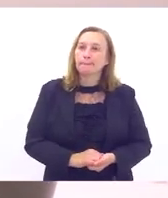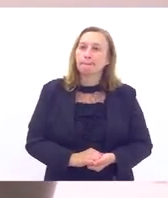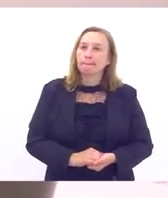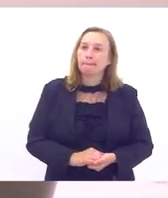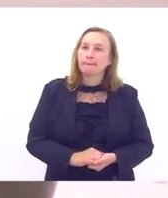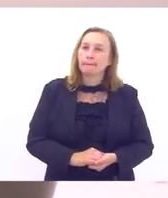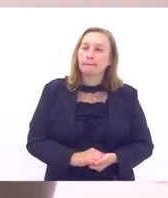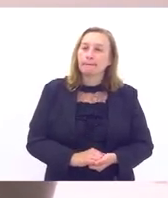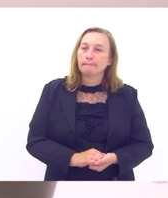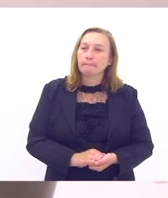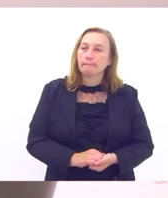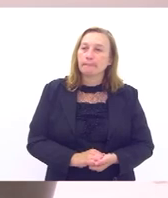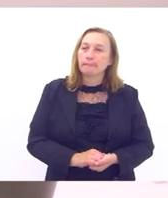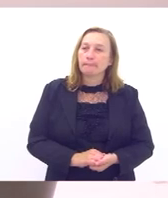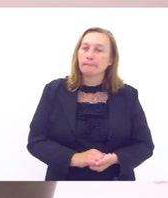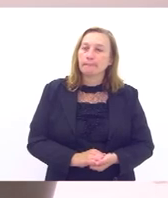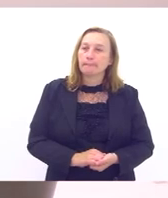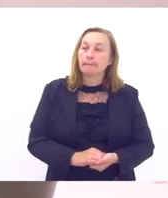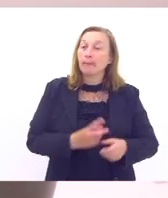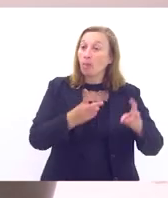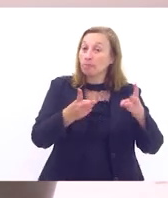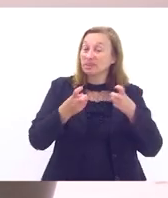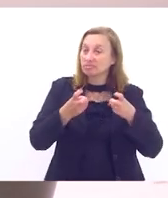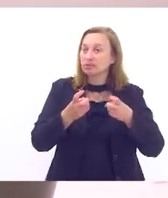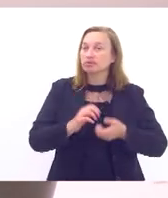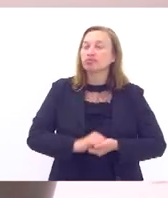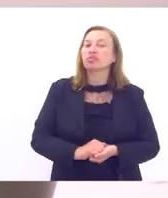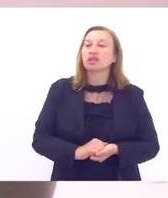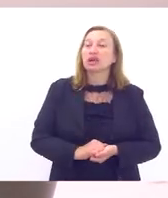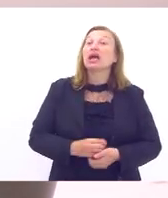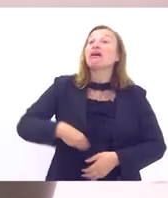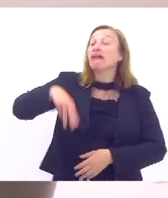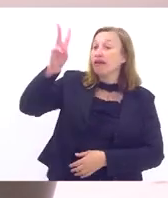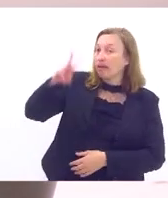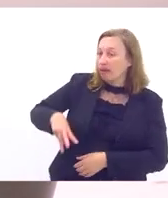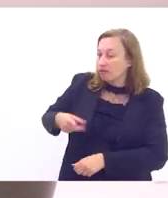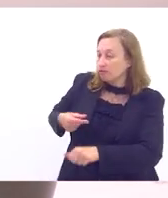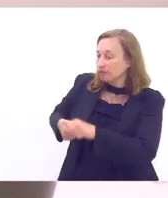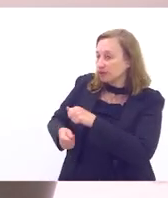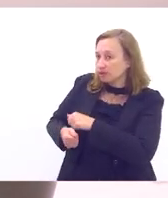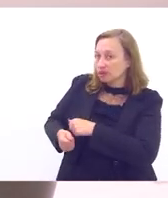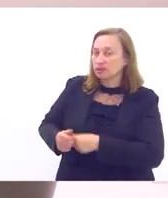disse que a recomendação ia ser observada e disse que quem financia